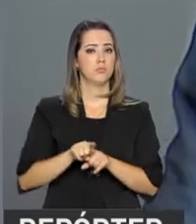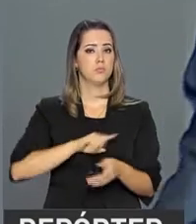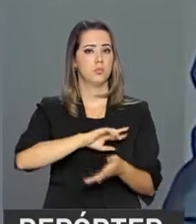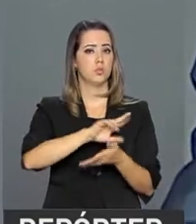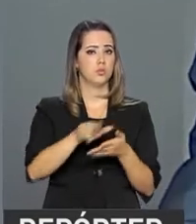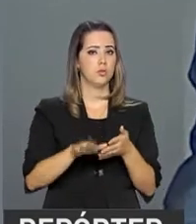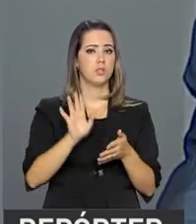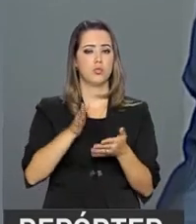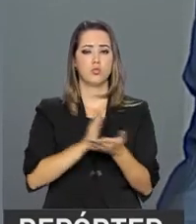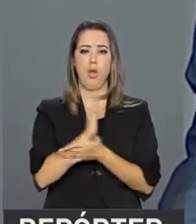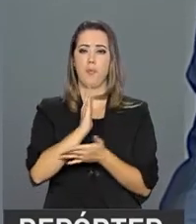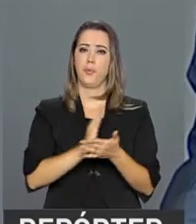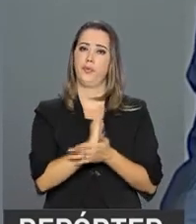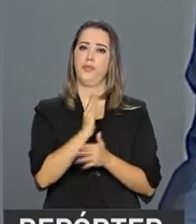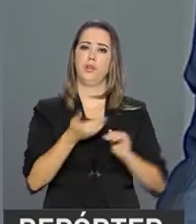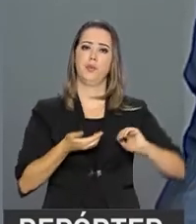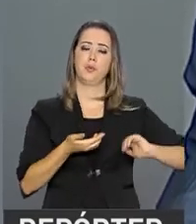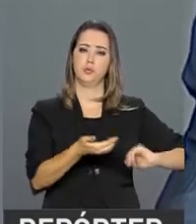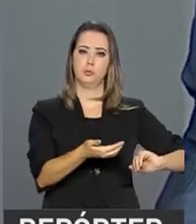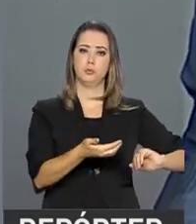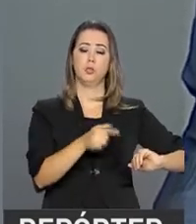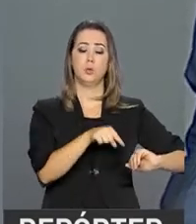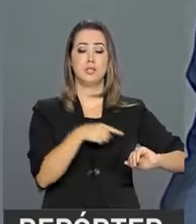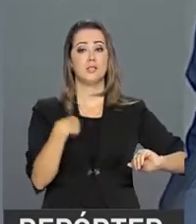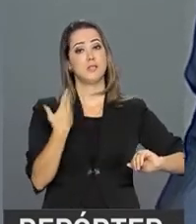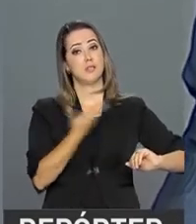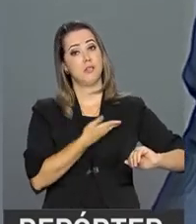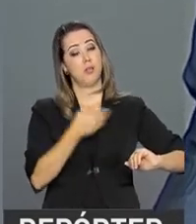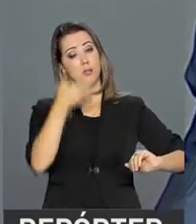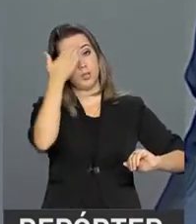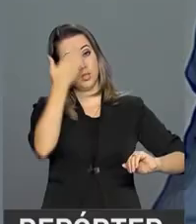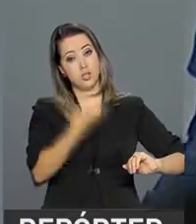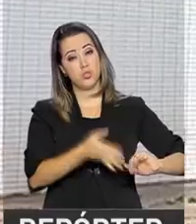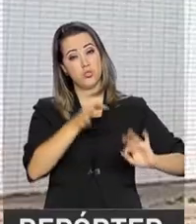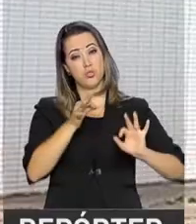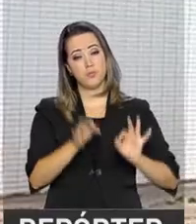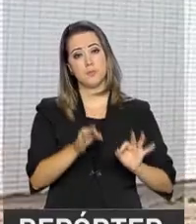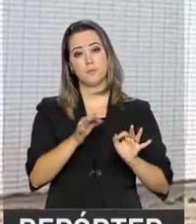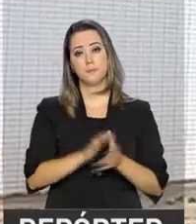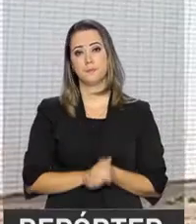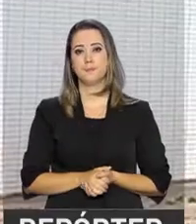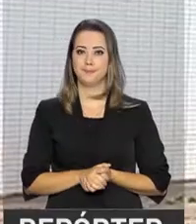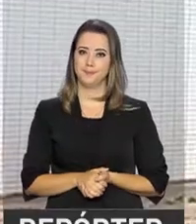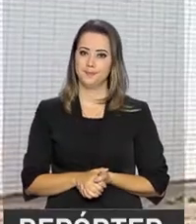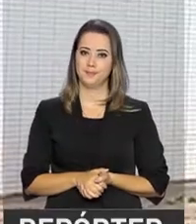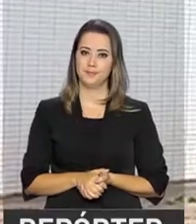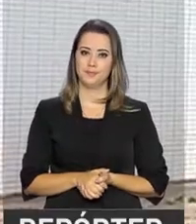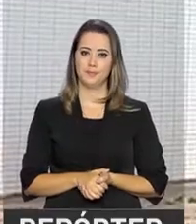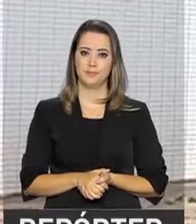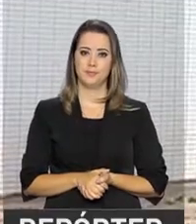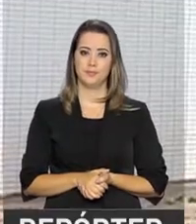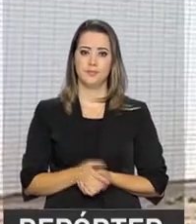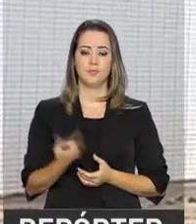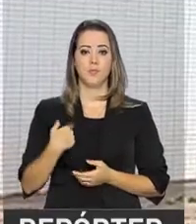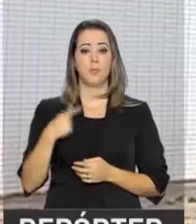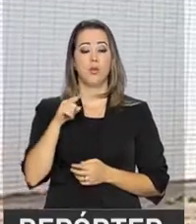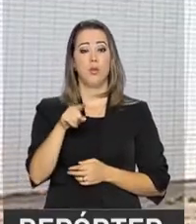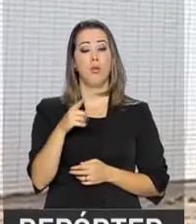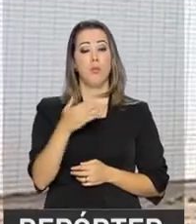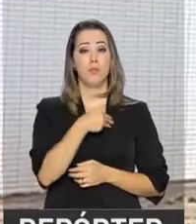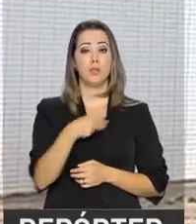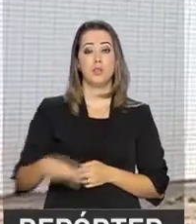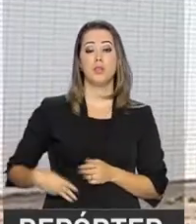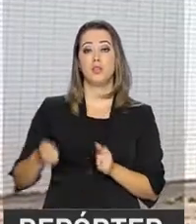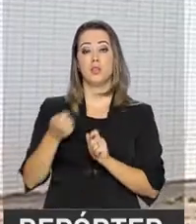já foram aprovadas e acredito portanto que estamos no caminho certo a previsão de meirelles é que o